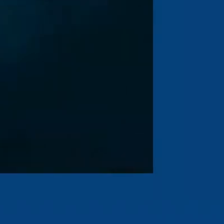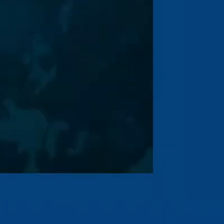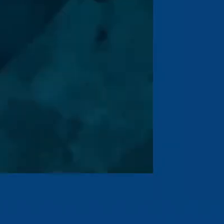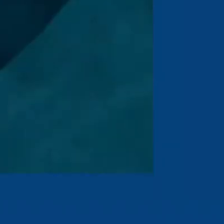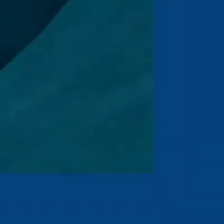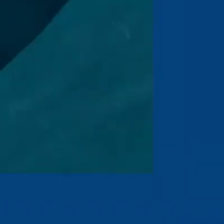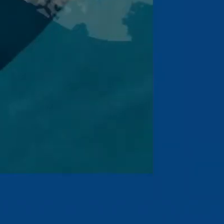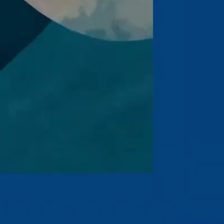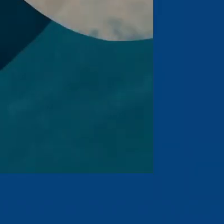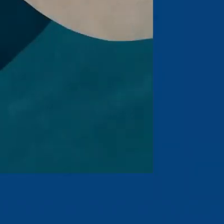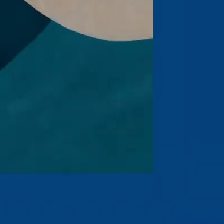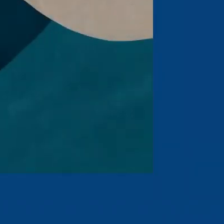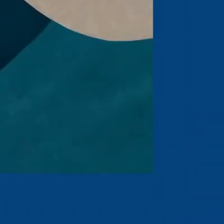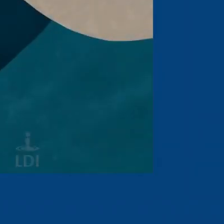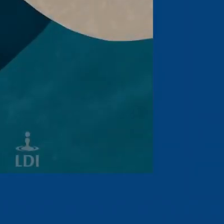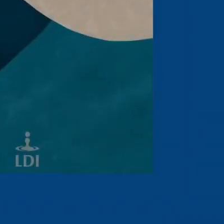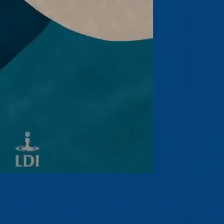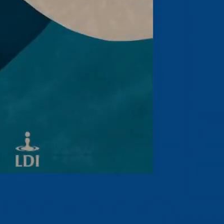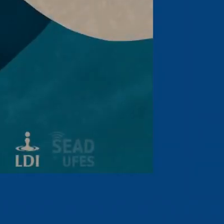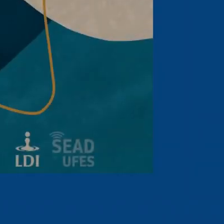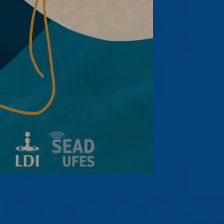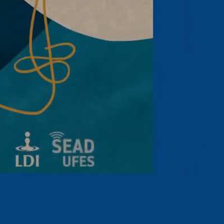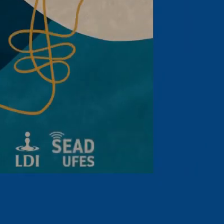E aí